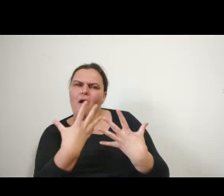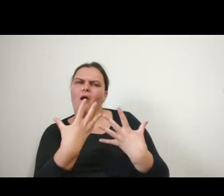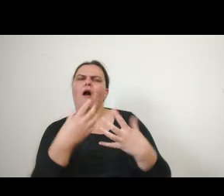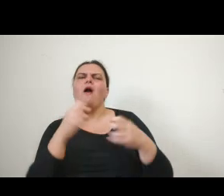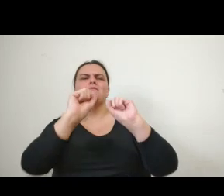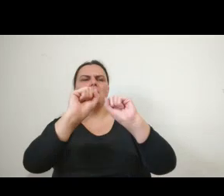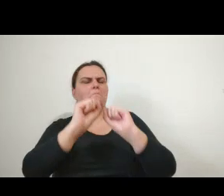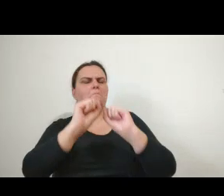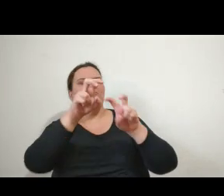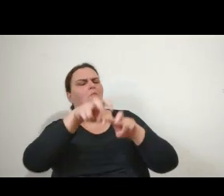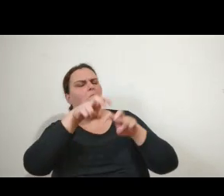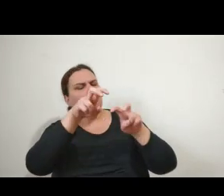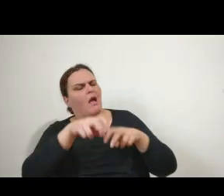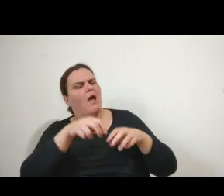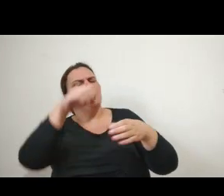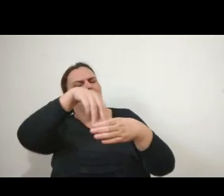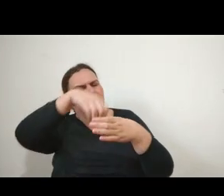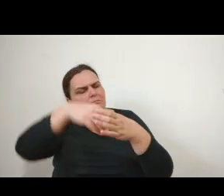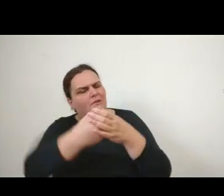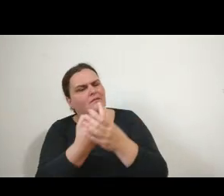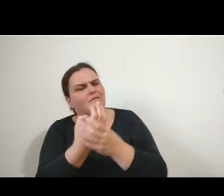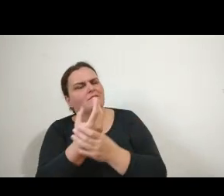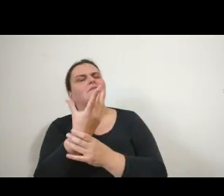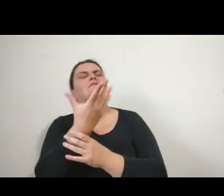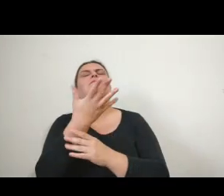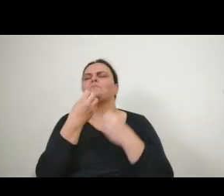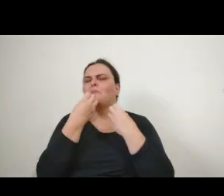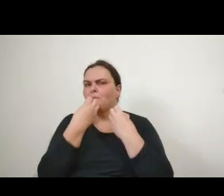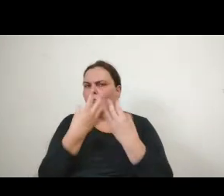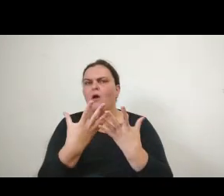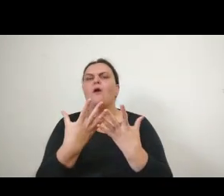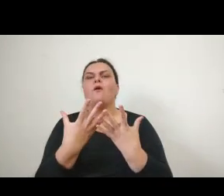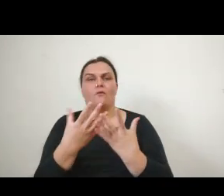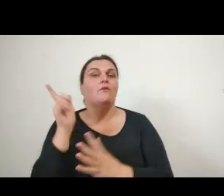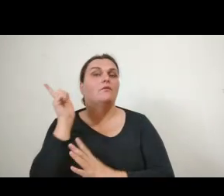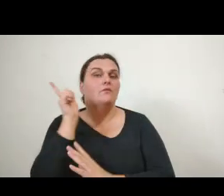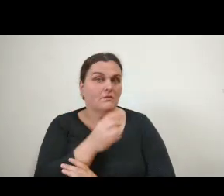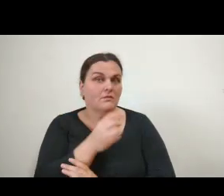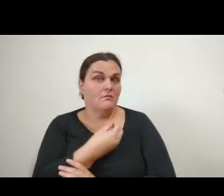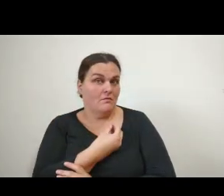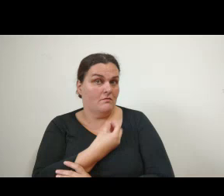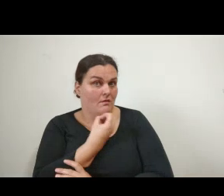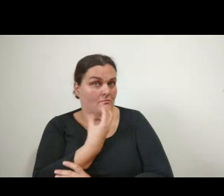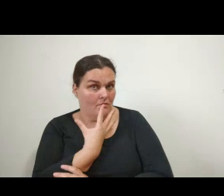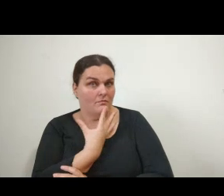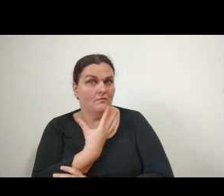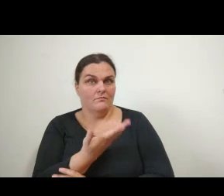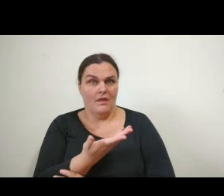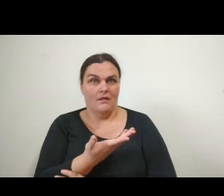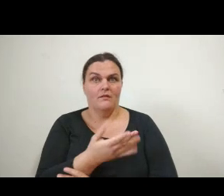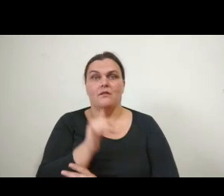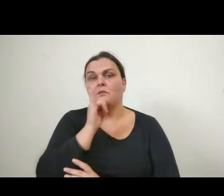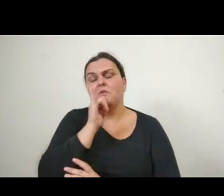ali onde está o prompt agora, eu tenho nessa situação atual, situação, né, dita normal,